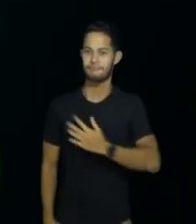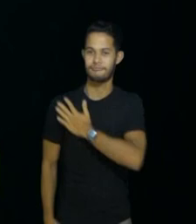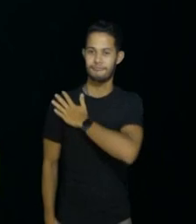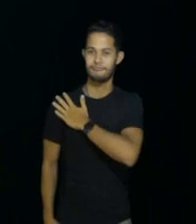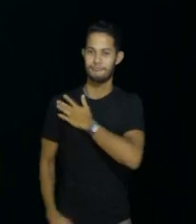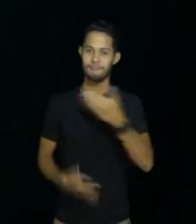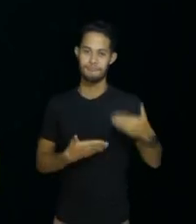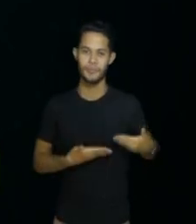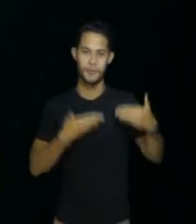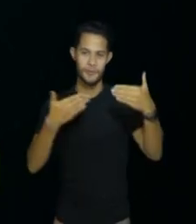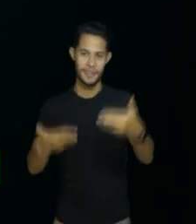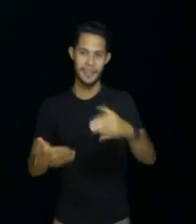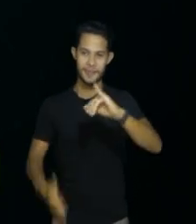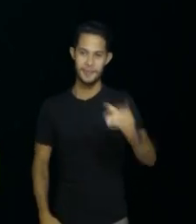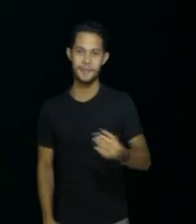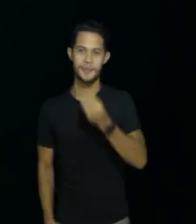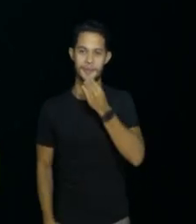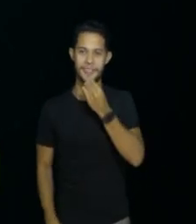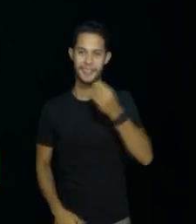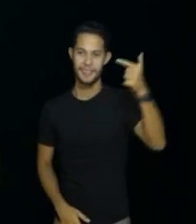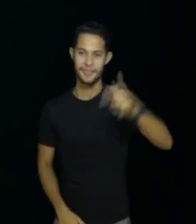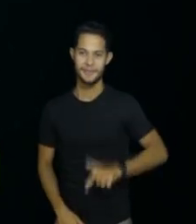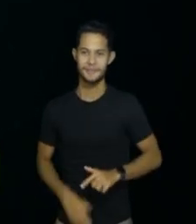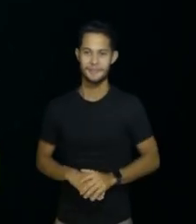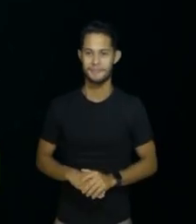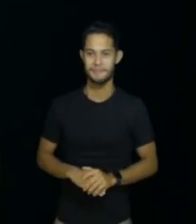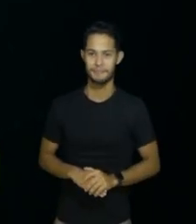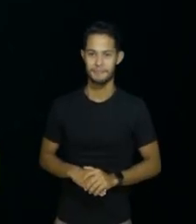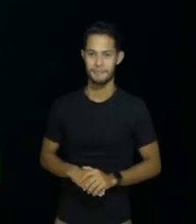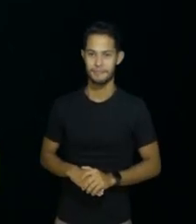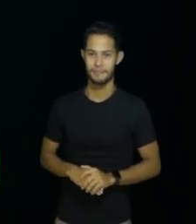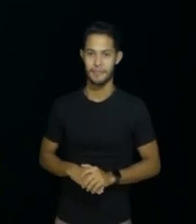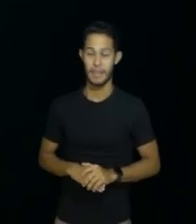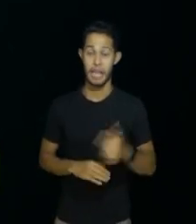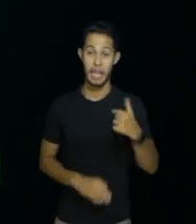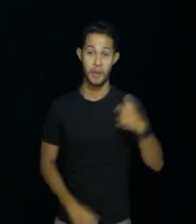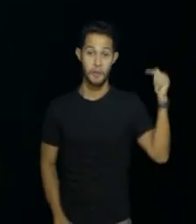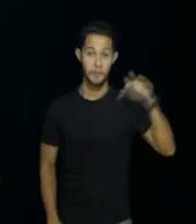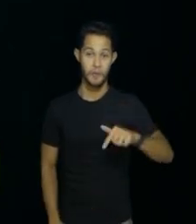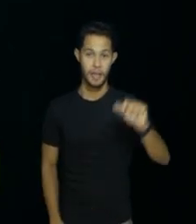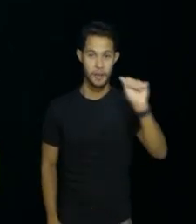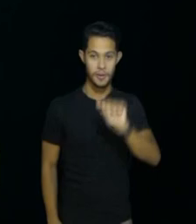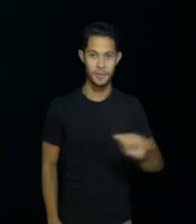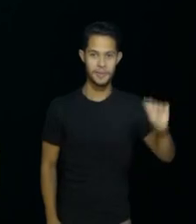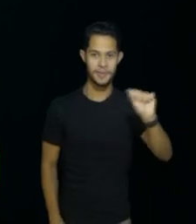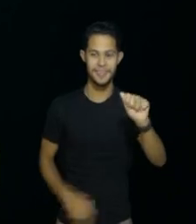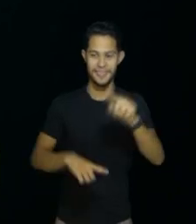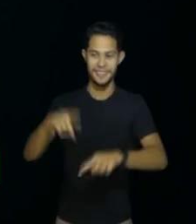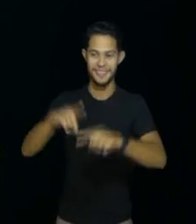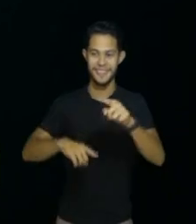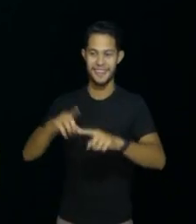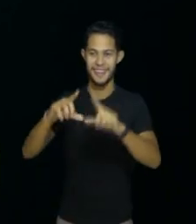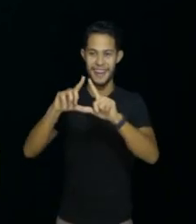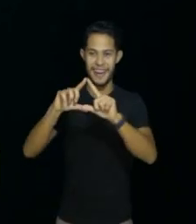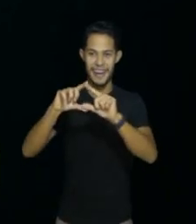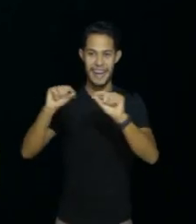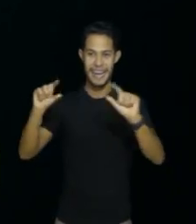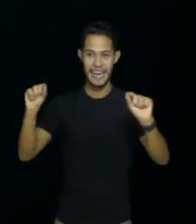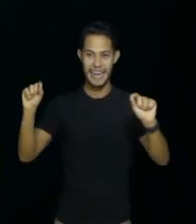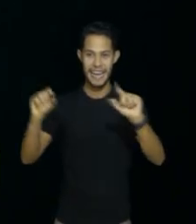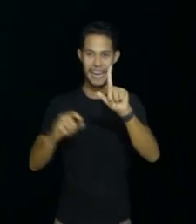oportunidade. Eu falo aqui em nome da Associação dos Produtores de Linguiça Blumenau. E na oportunidade, quando